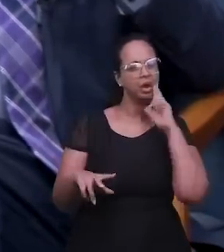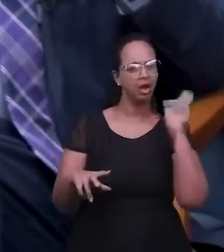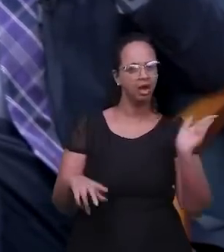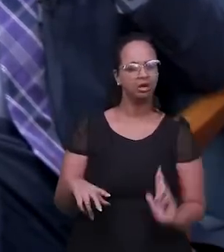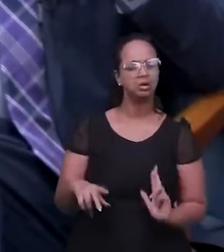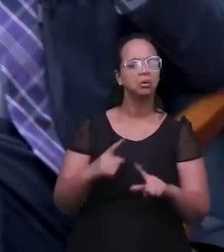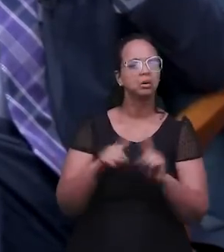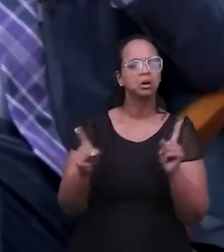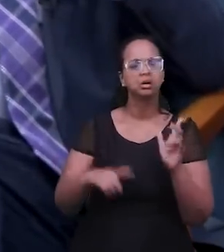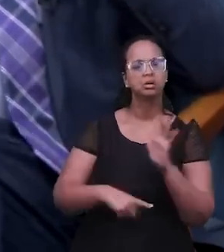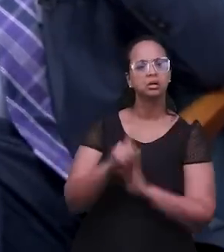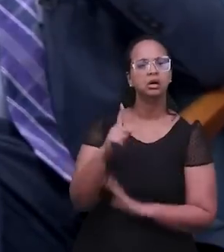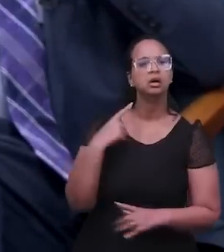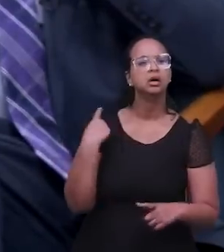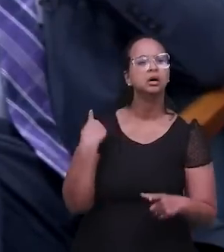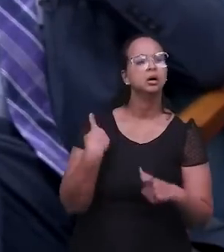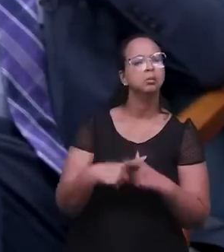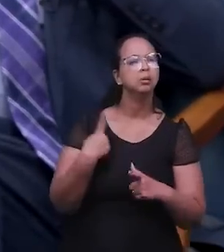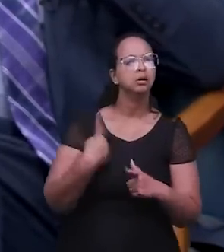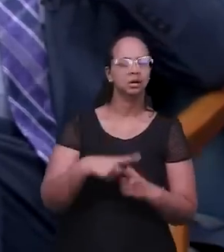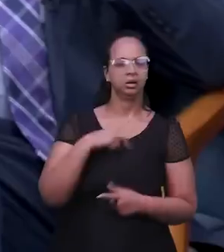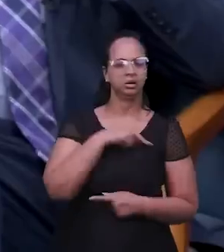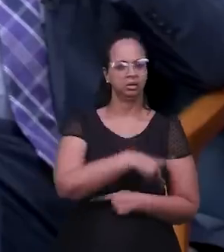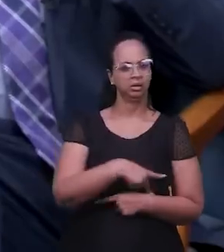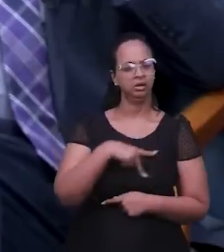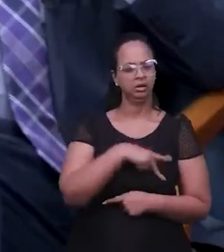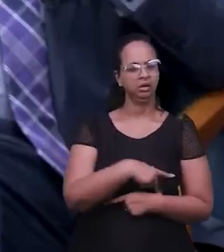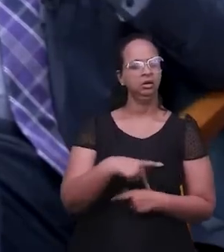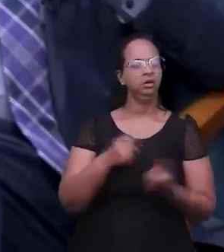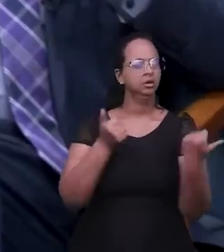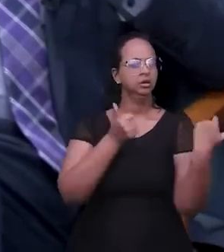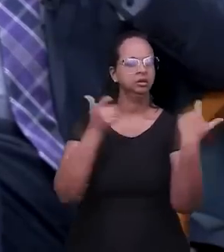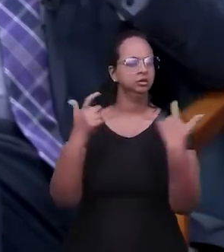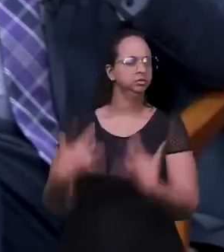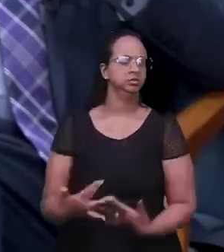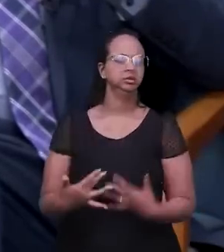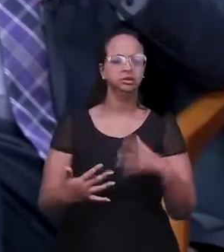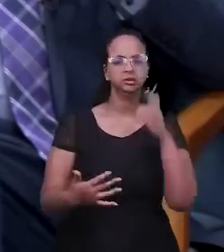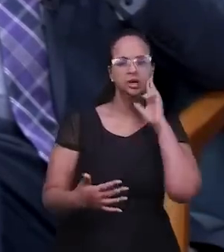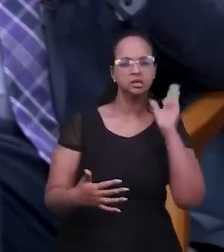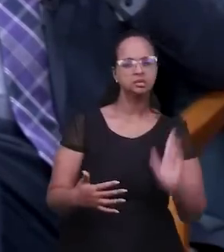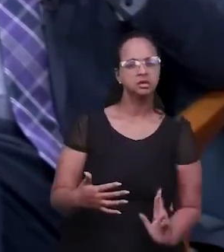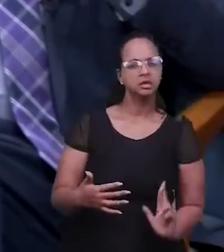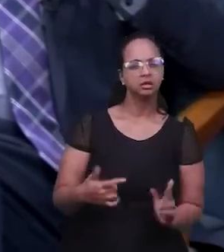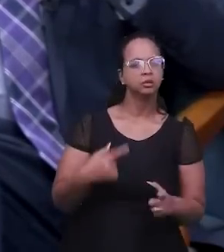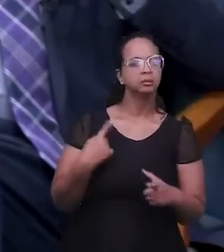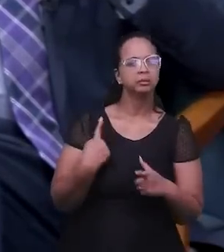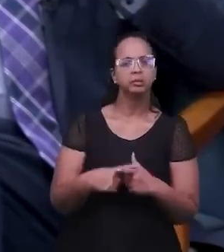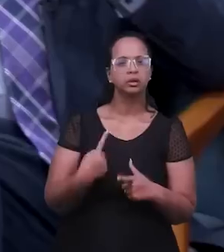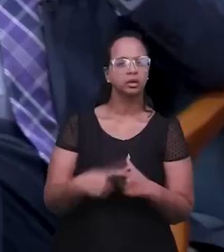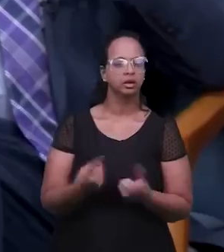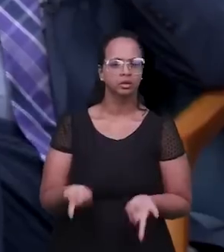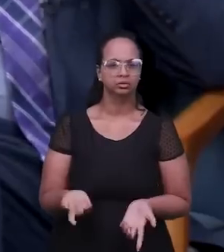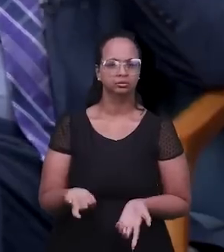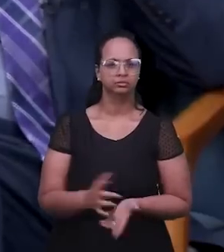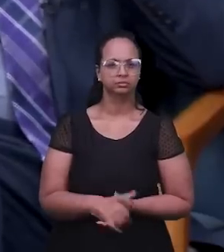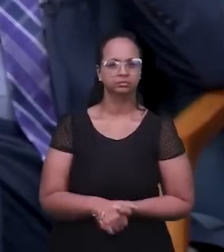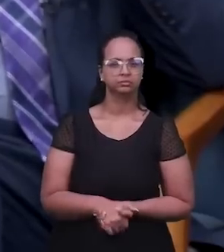Então, não é letra. Então, por que ele coloca, Paulo coloca aí letra? Por que ele